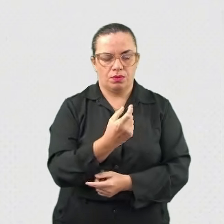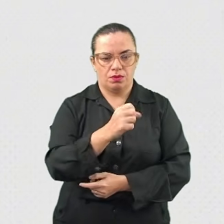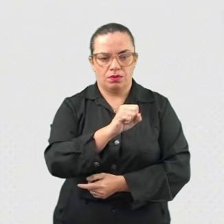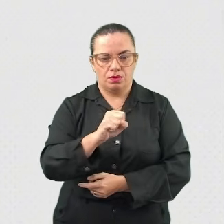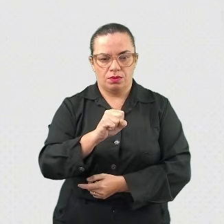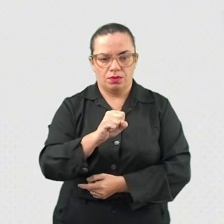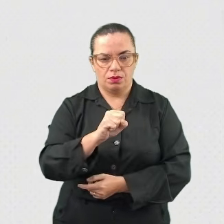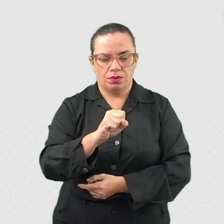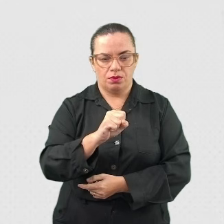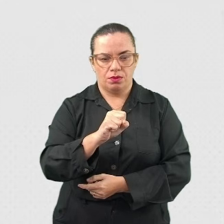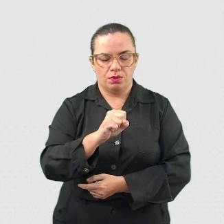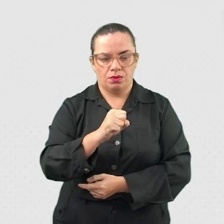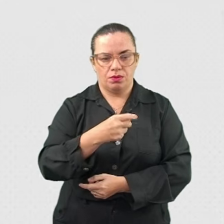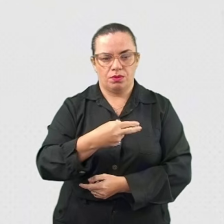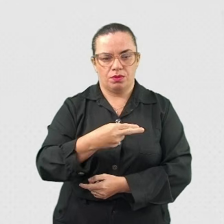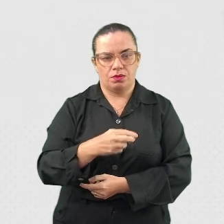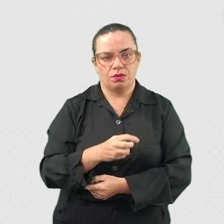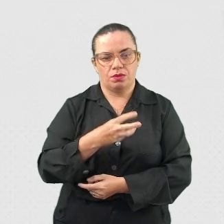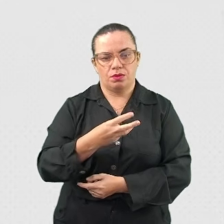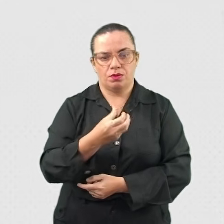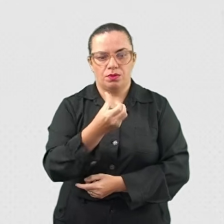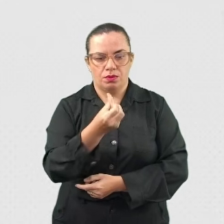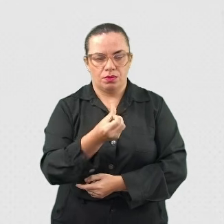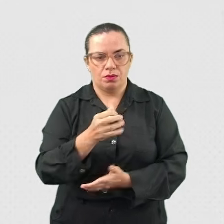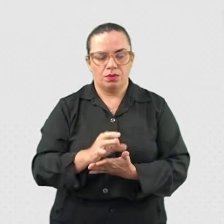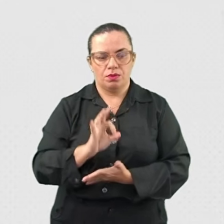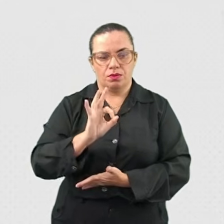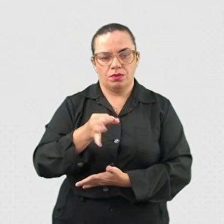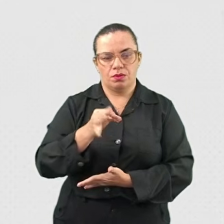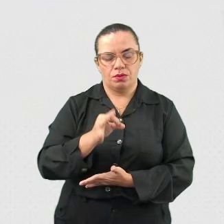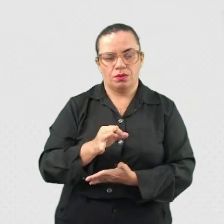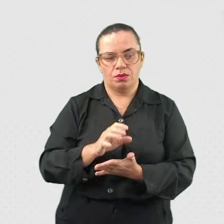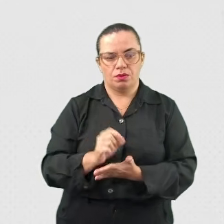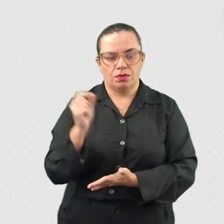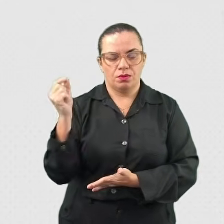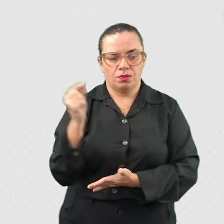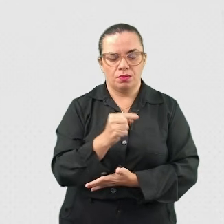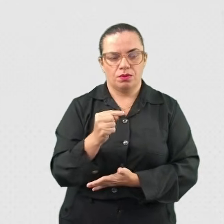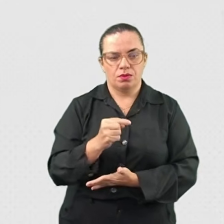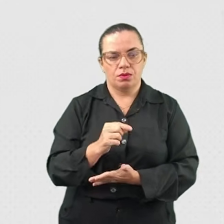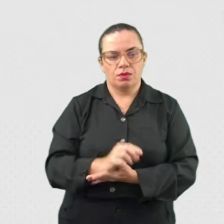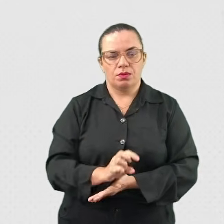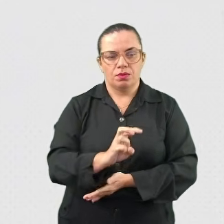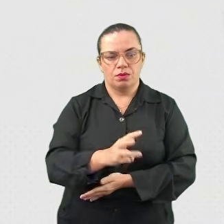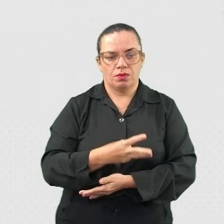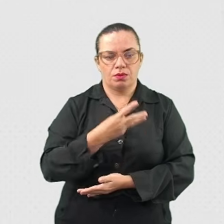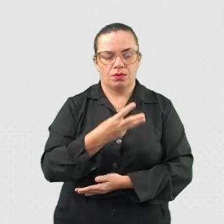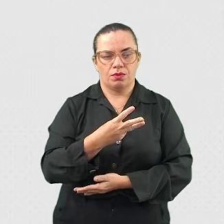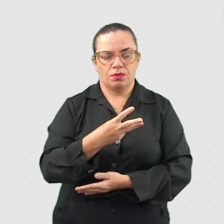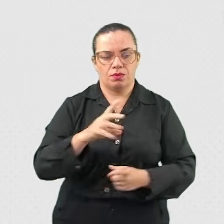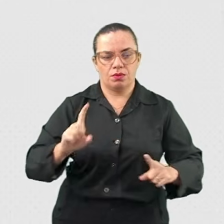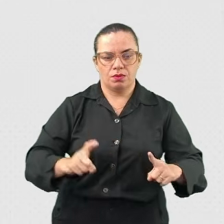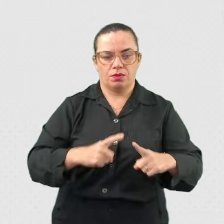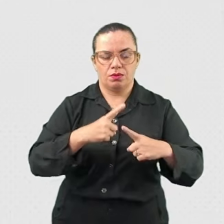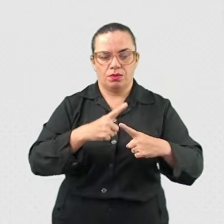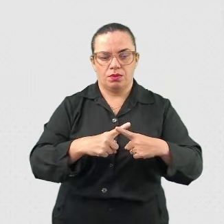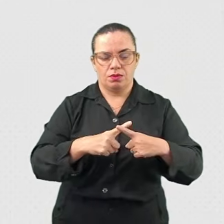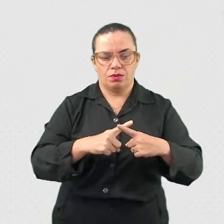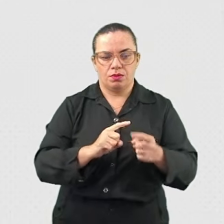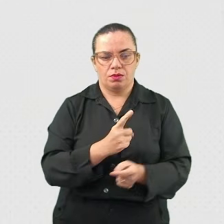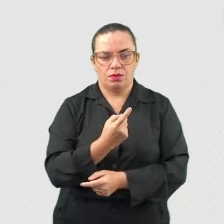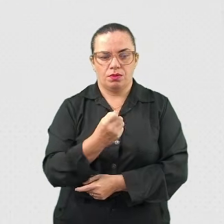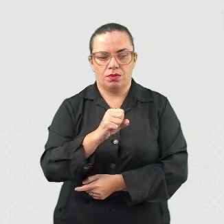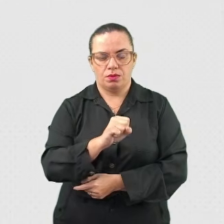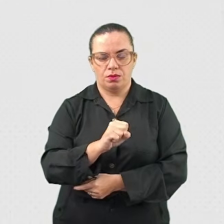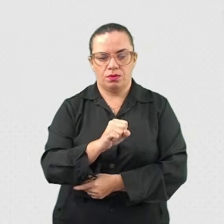a 36. Certo? Esse outro aqui vai ser 3 multiplicado por